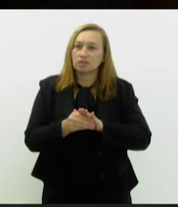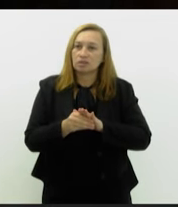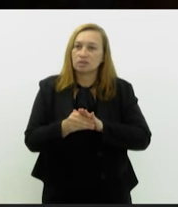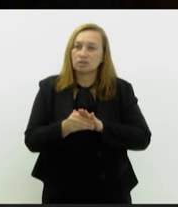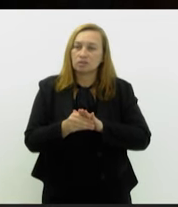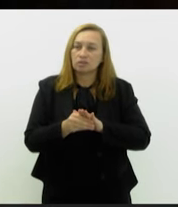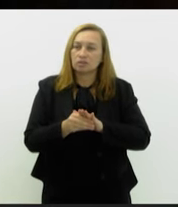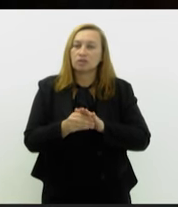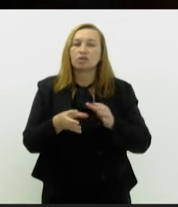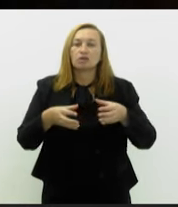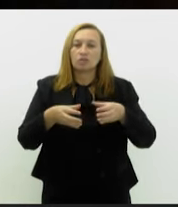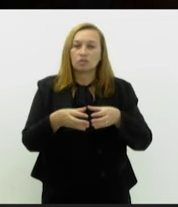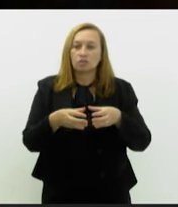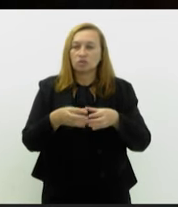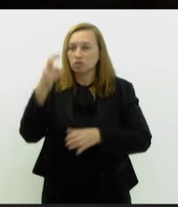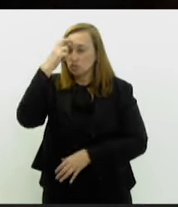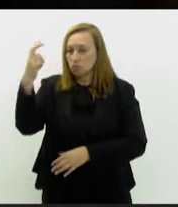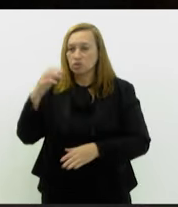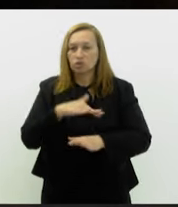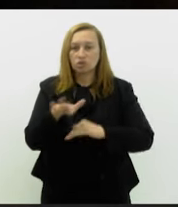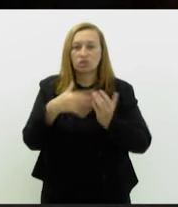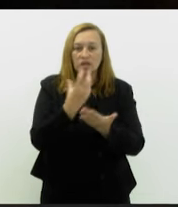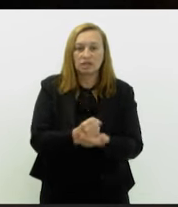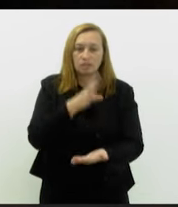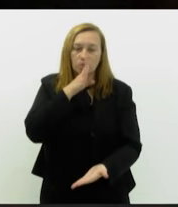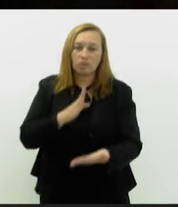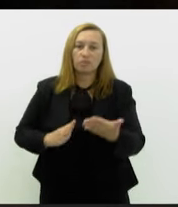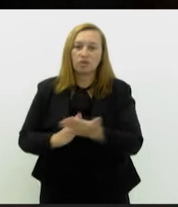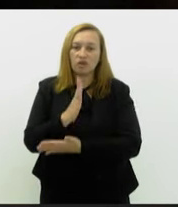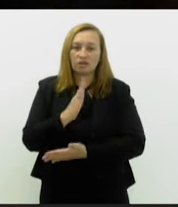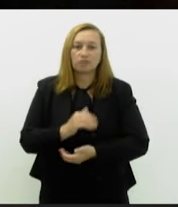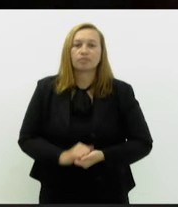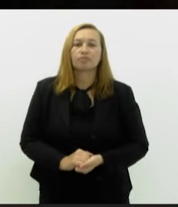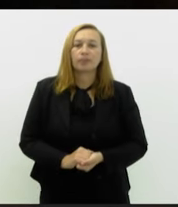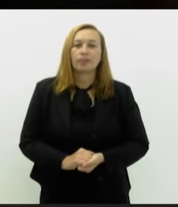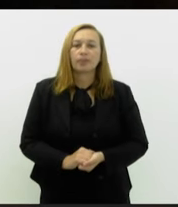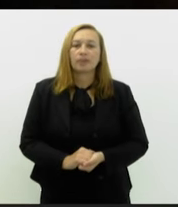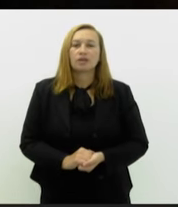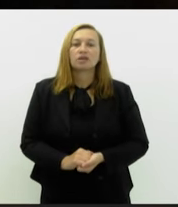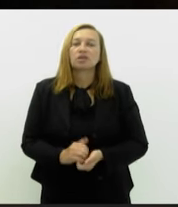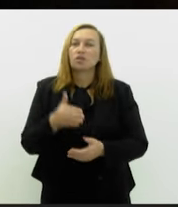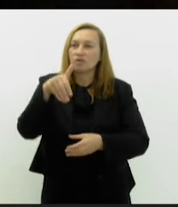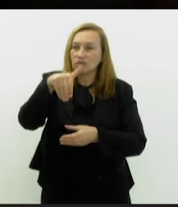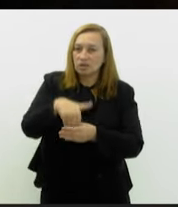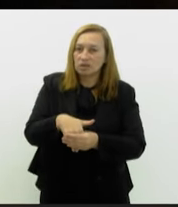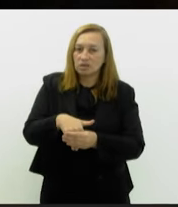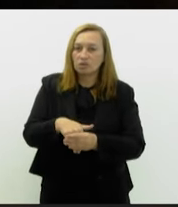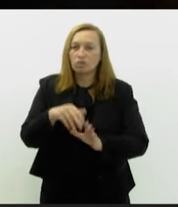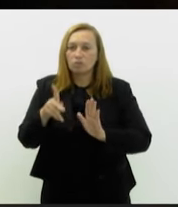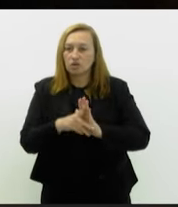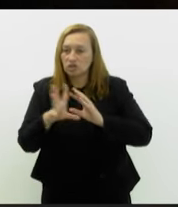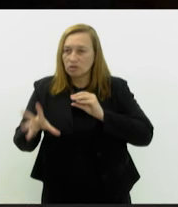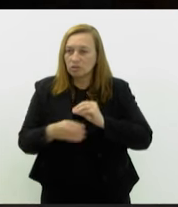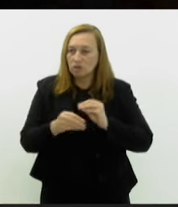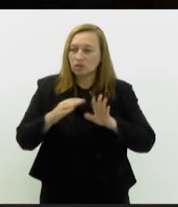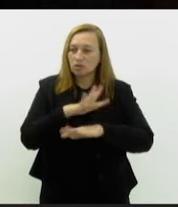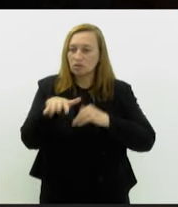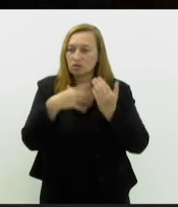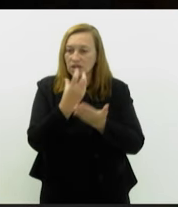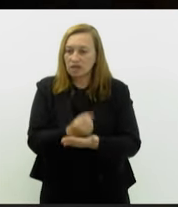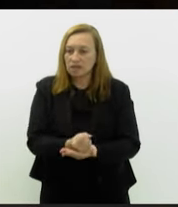da Comissão de Cultura. Os senhores que aprovam, permaneçam como estão. Aprovado. Em votação, o projeto assim emendado. Os senhores que